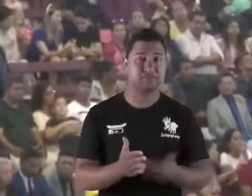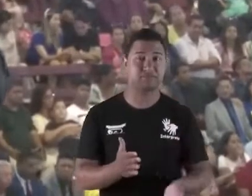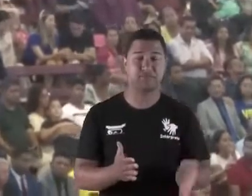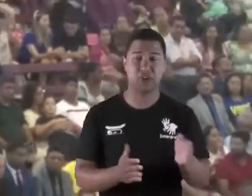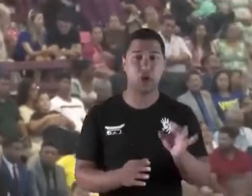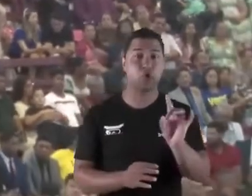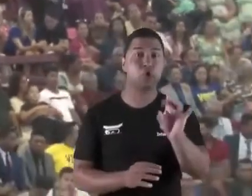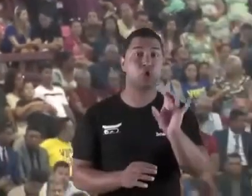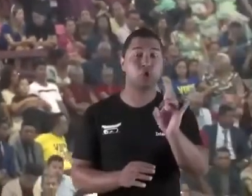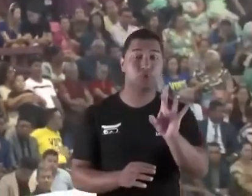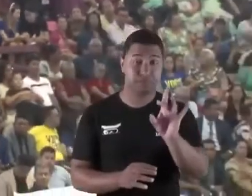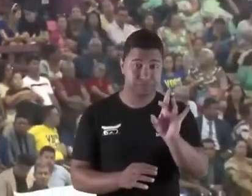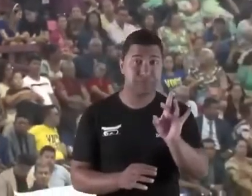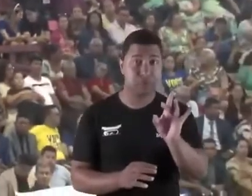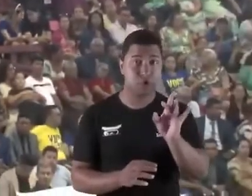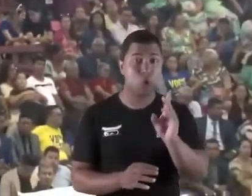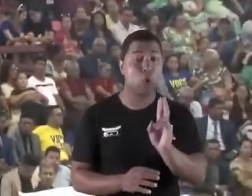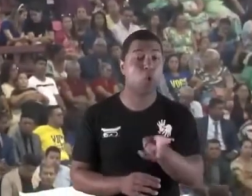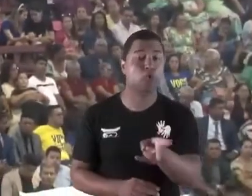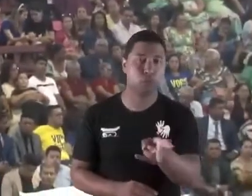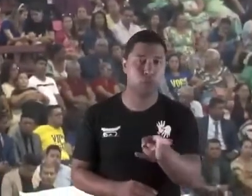rostos.